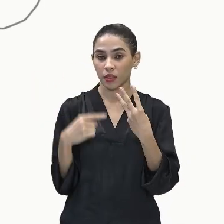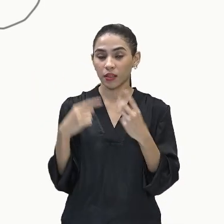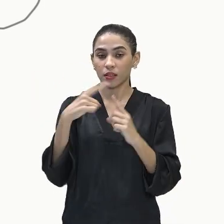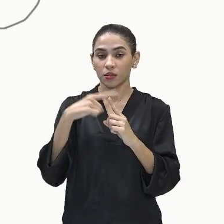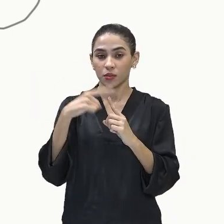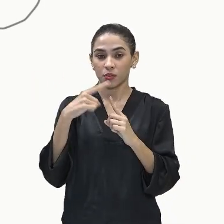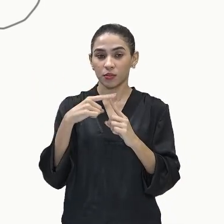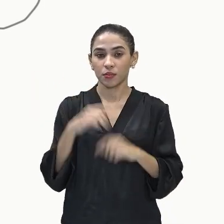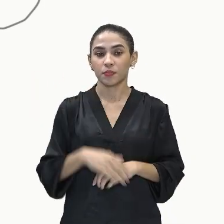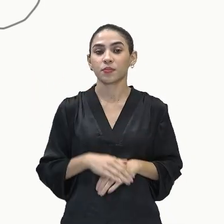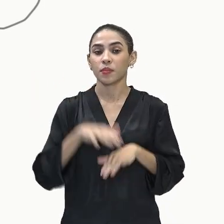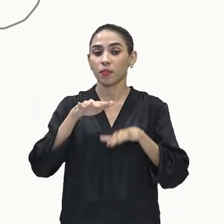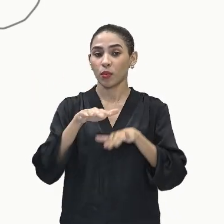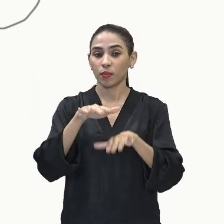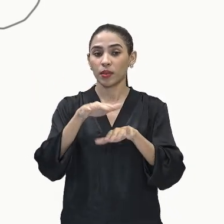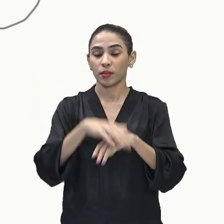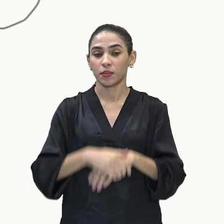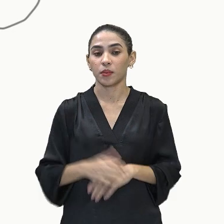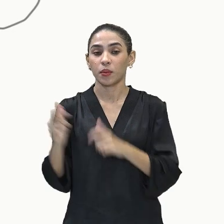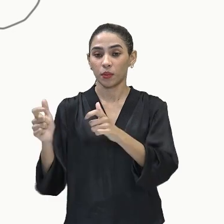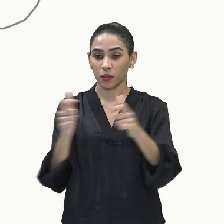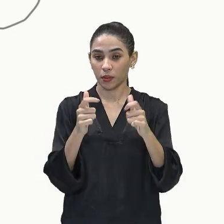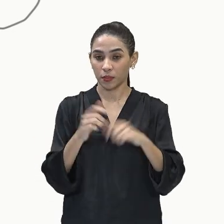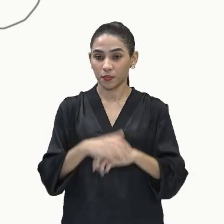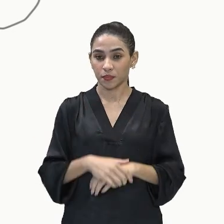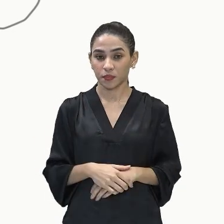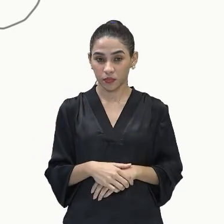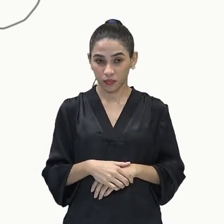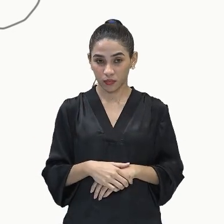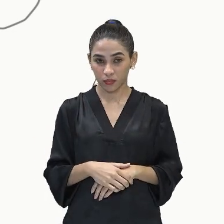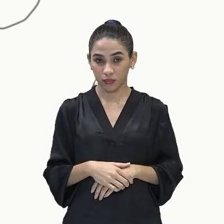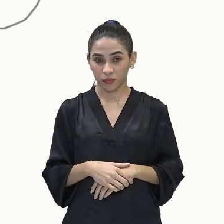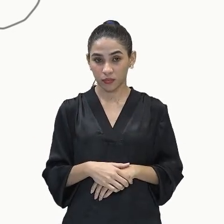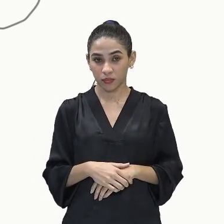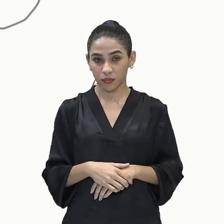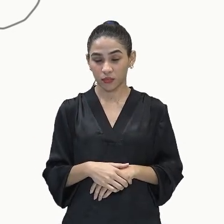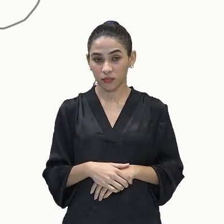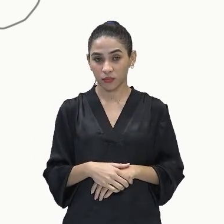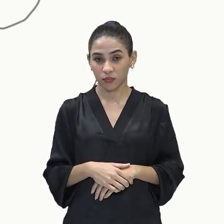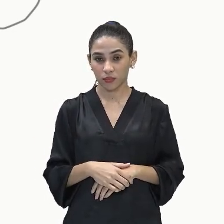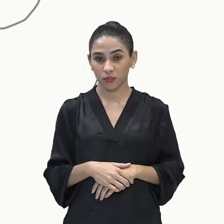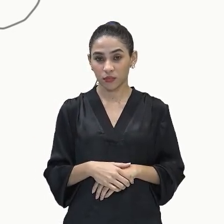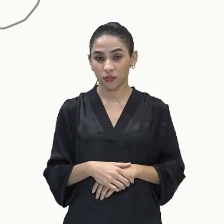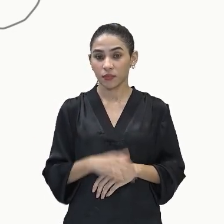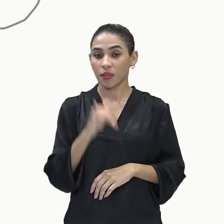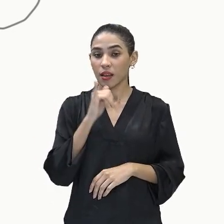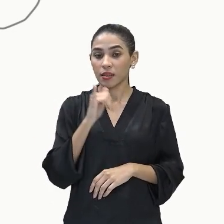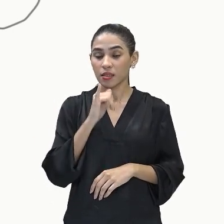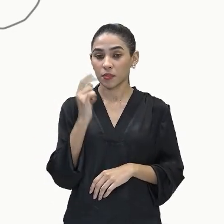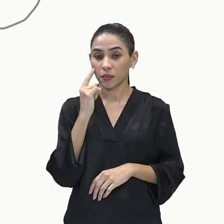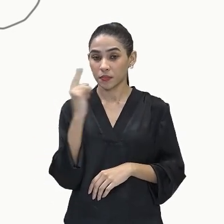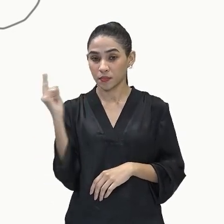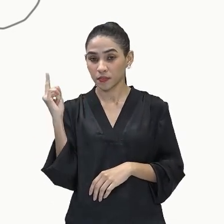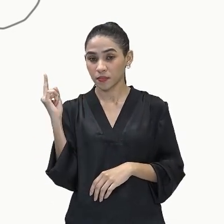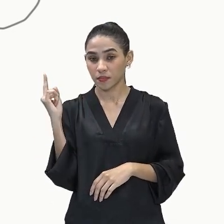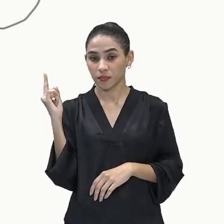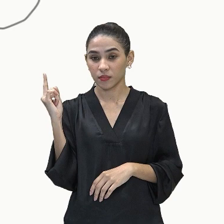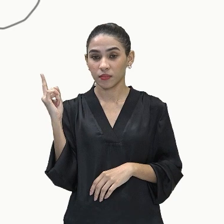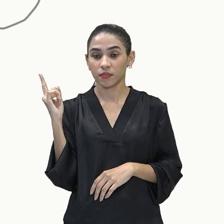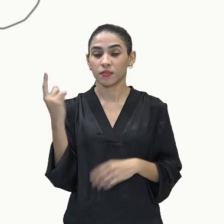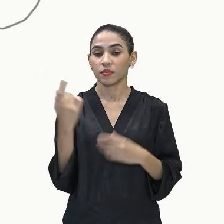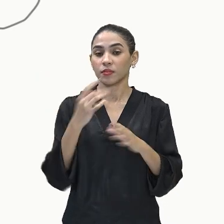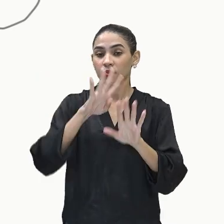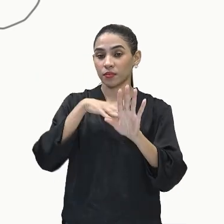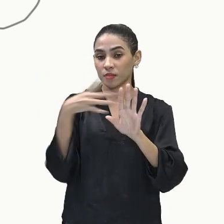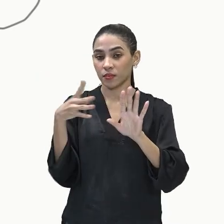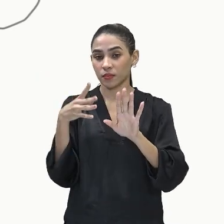tipos de locomoção, tá? Então, no caso aqui, olha, o que a gente está representando aqui através desse esquema